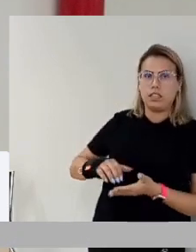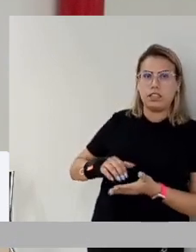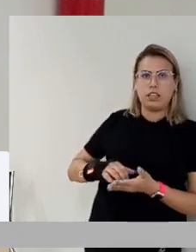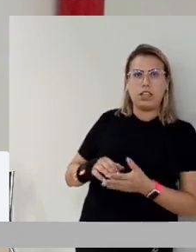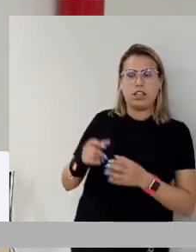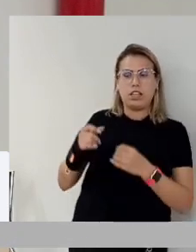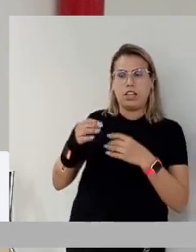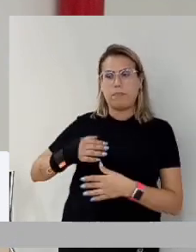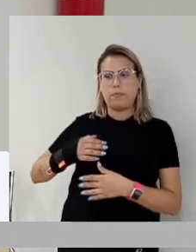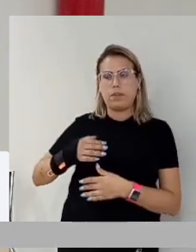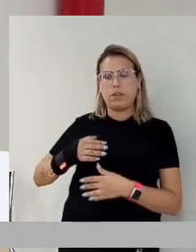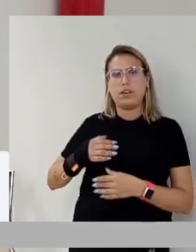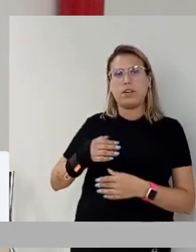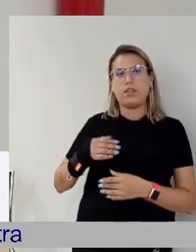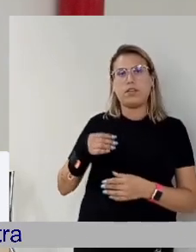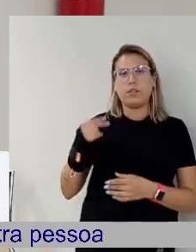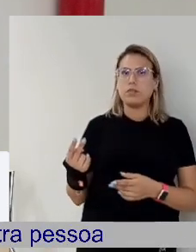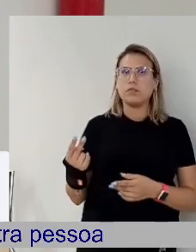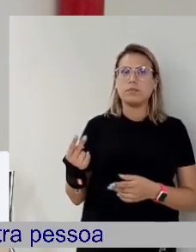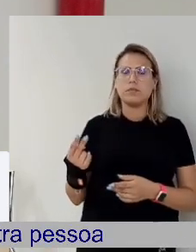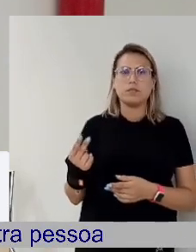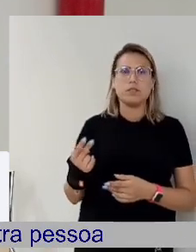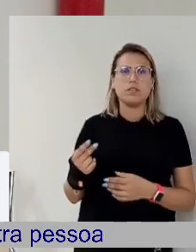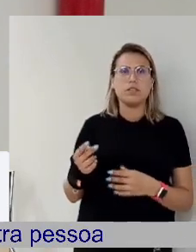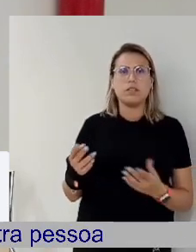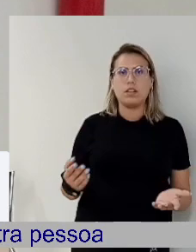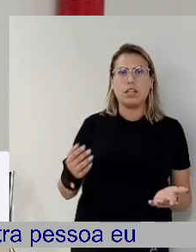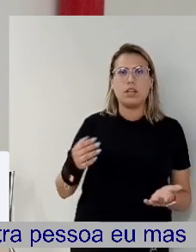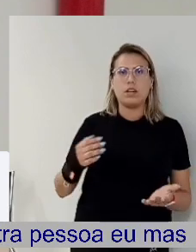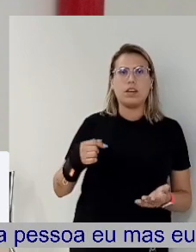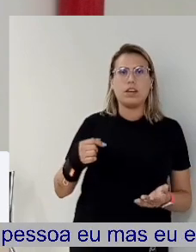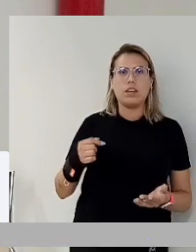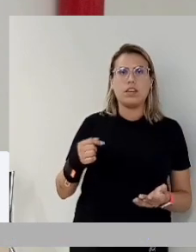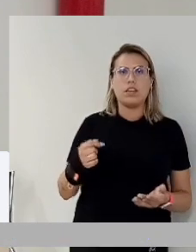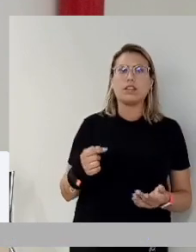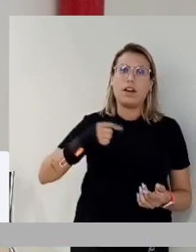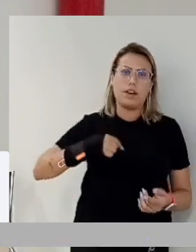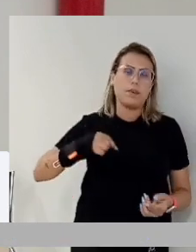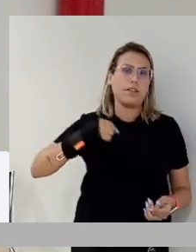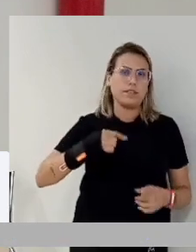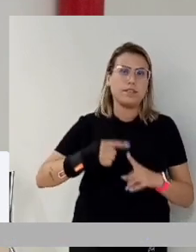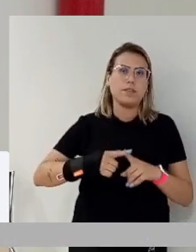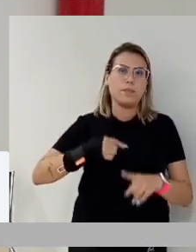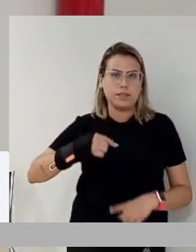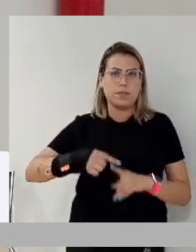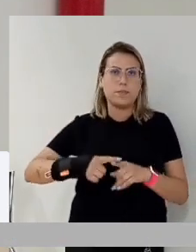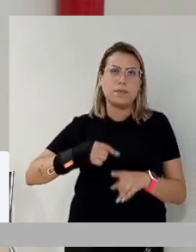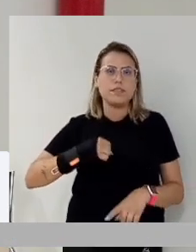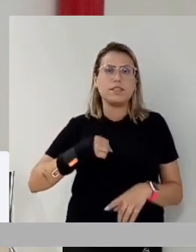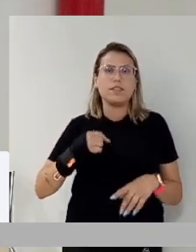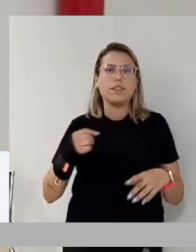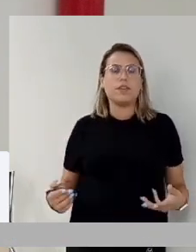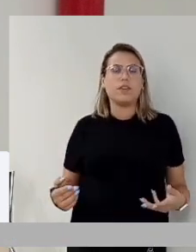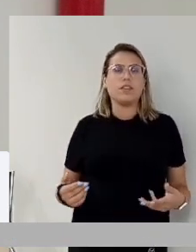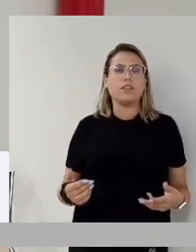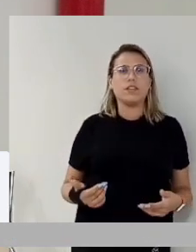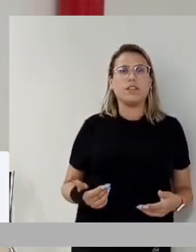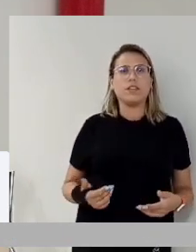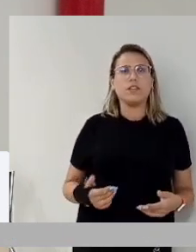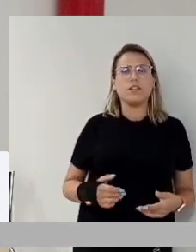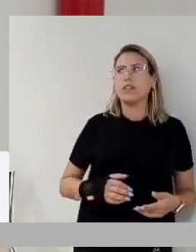eu mar Leide e mais outra pessoa certo é eu mais eu e mais eu certo Inclusive eu tô com a herna de dis